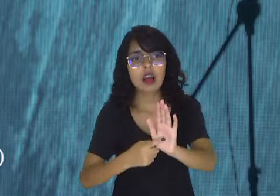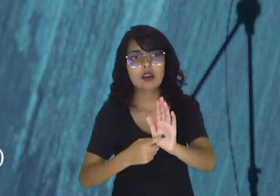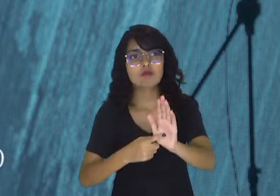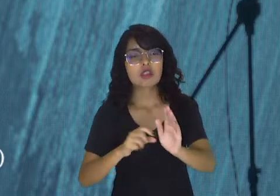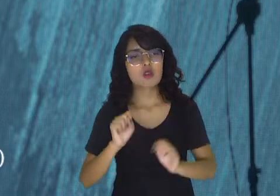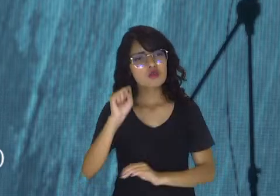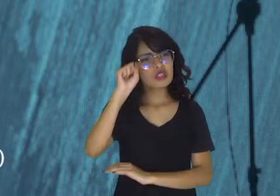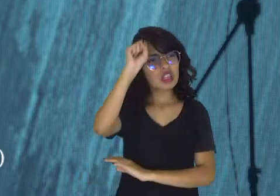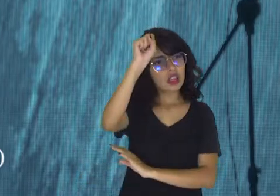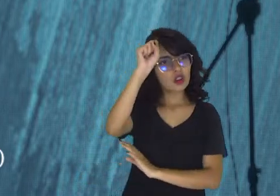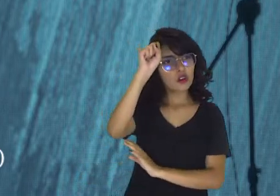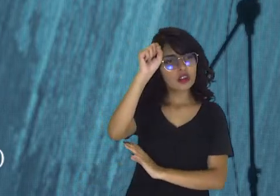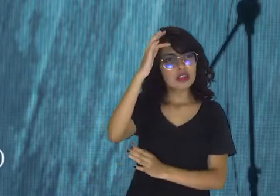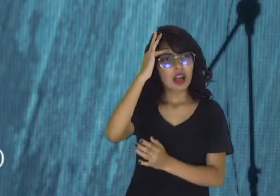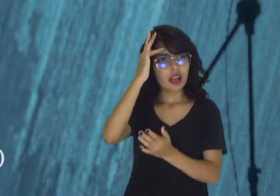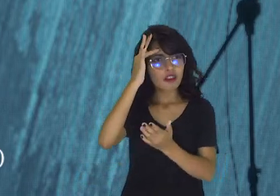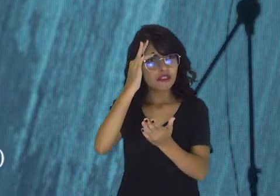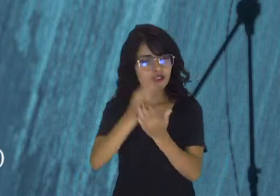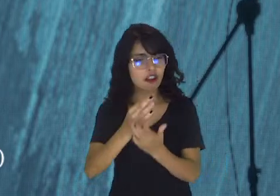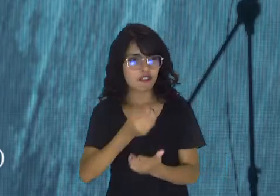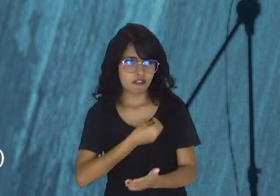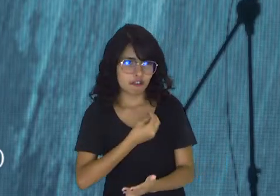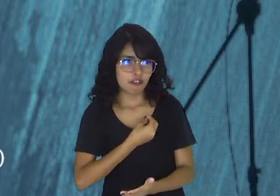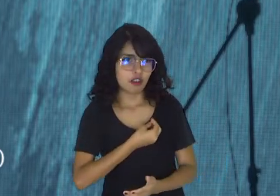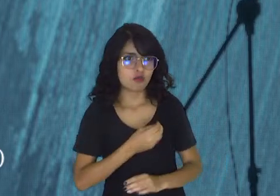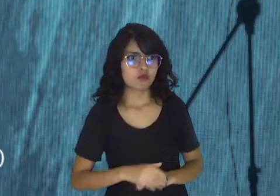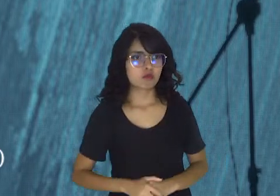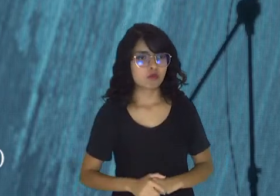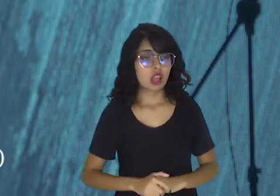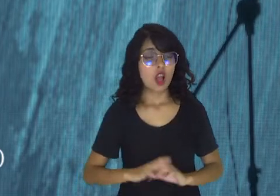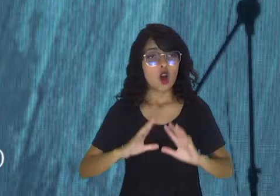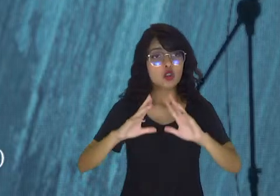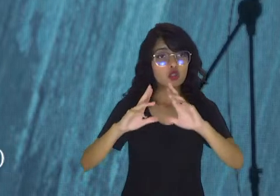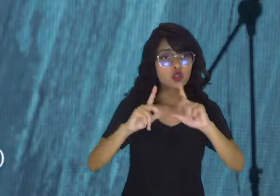está escrito: todos esses morreram na fé,